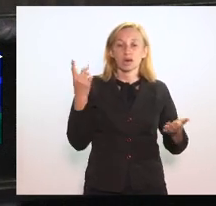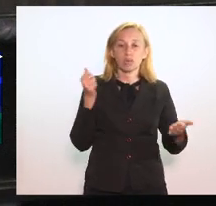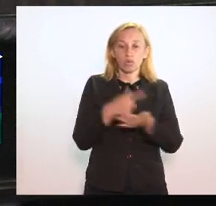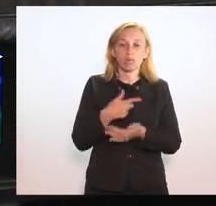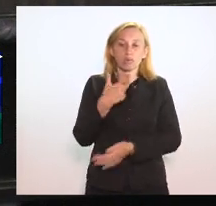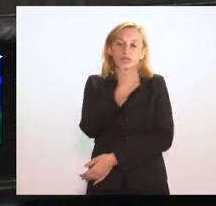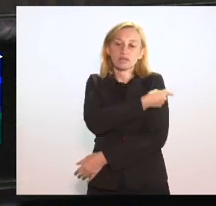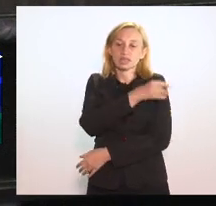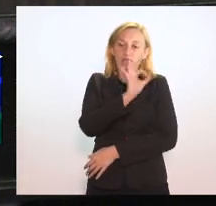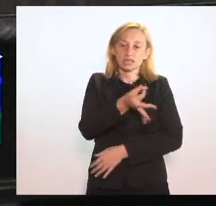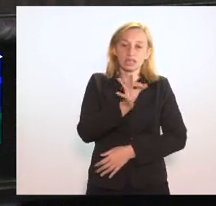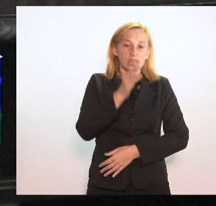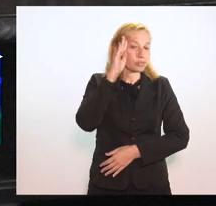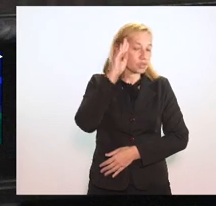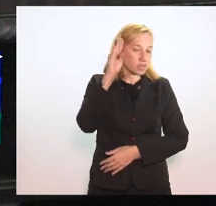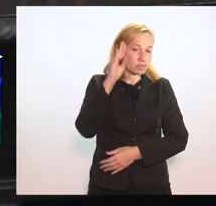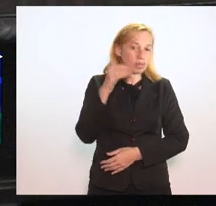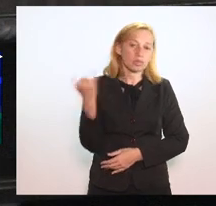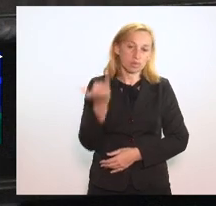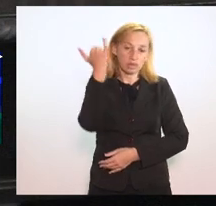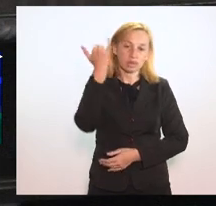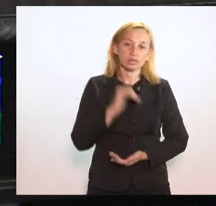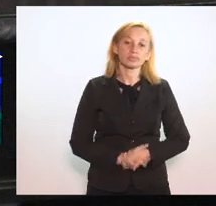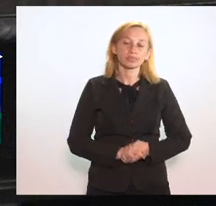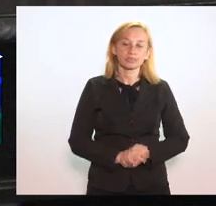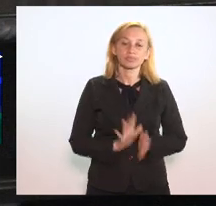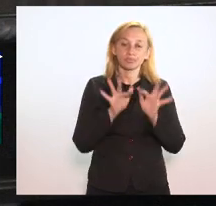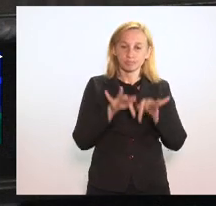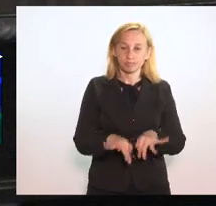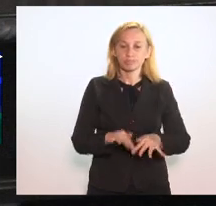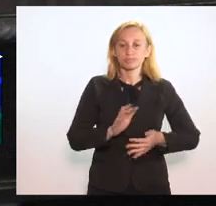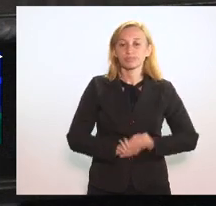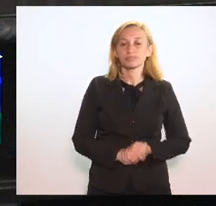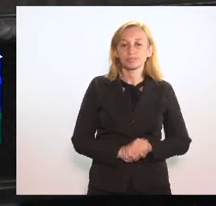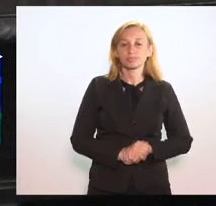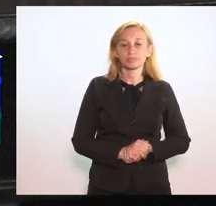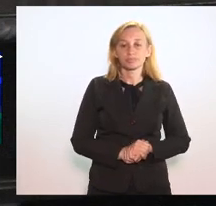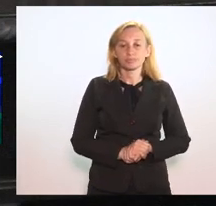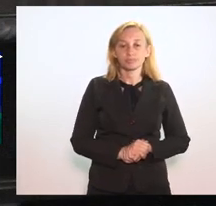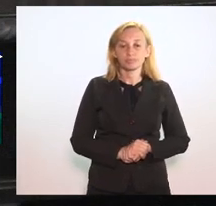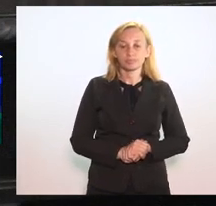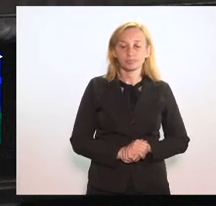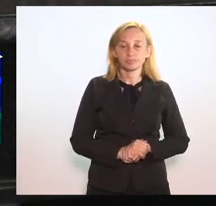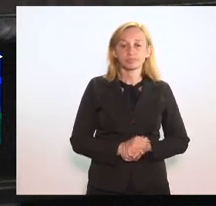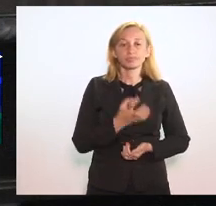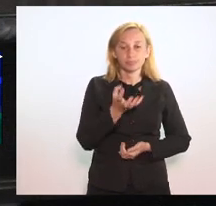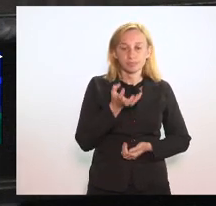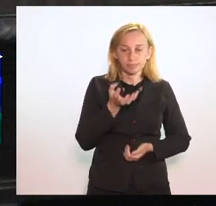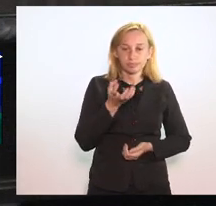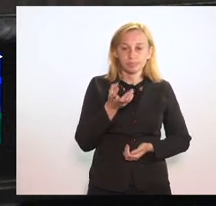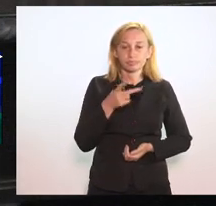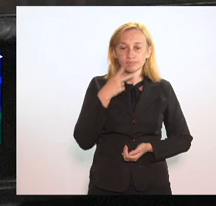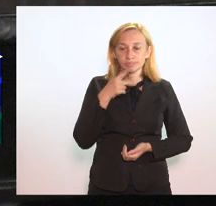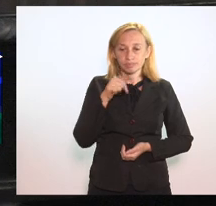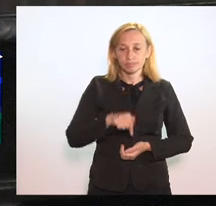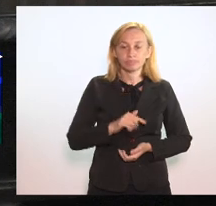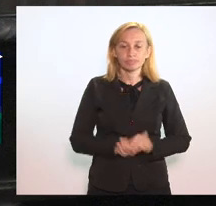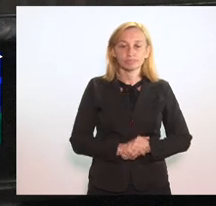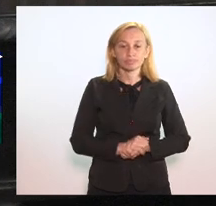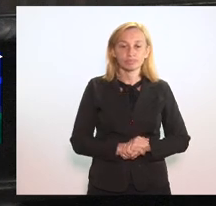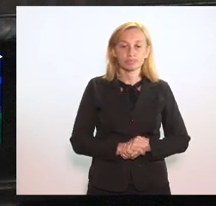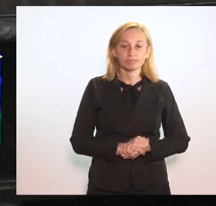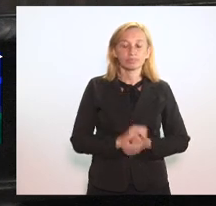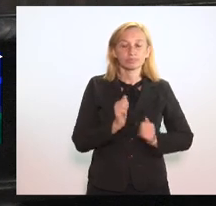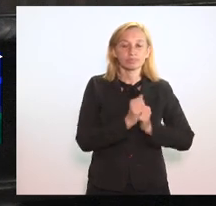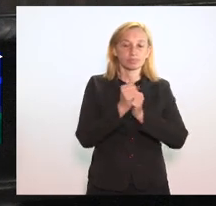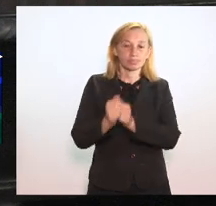isso é de fundamental importância para terminar eu quero registrar aqui que